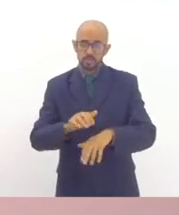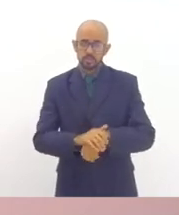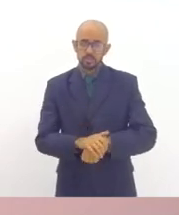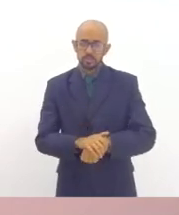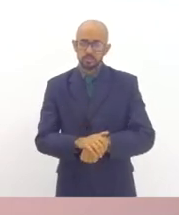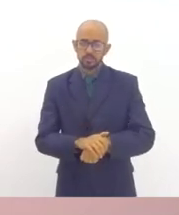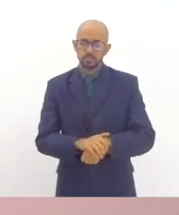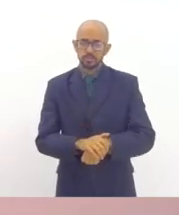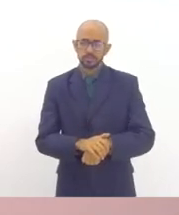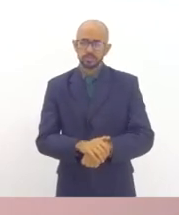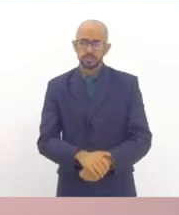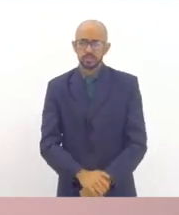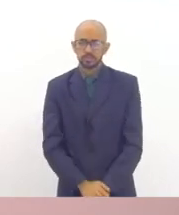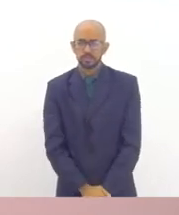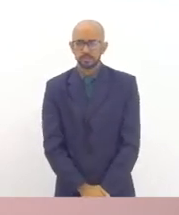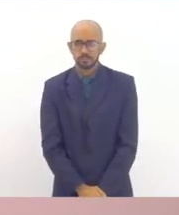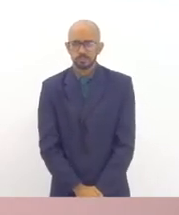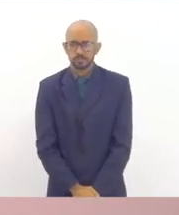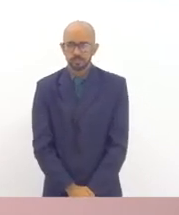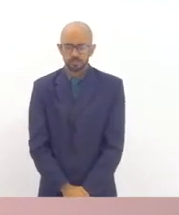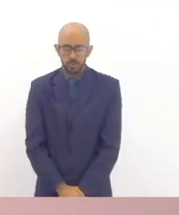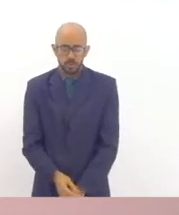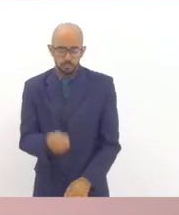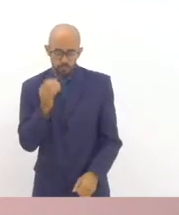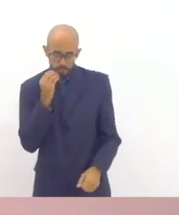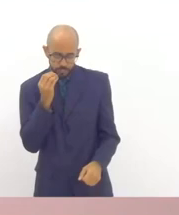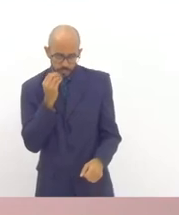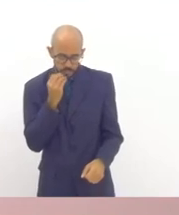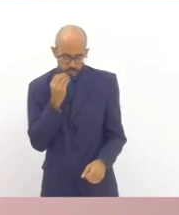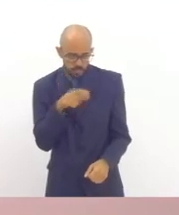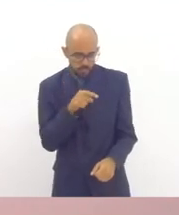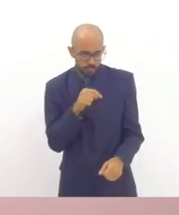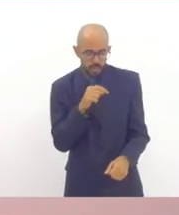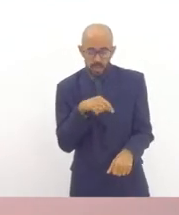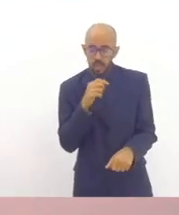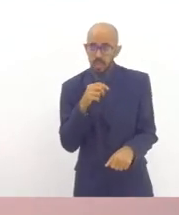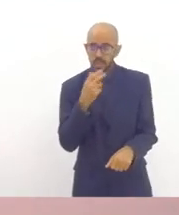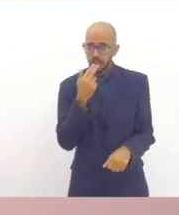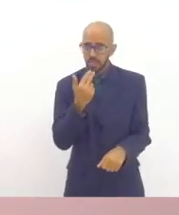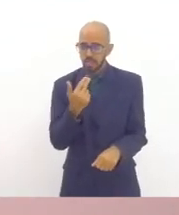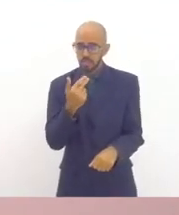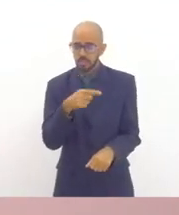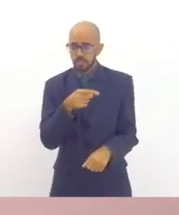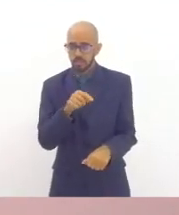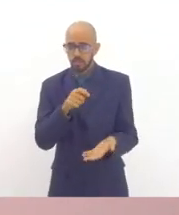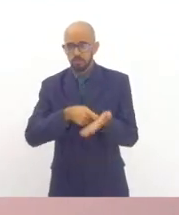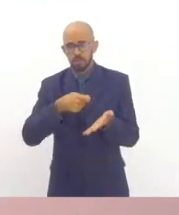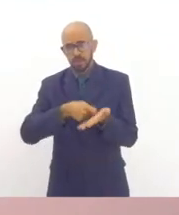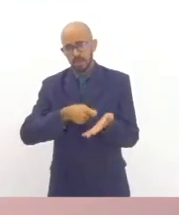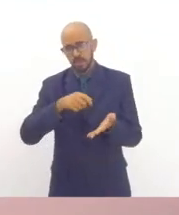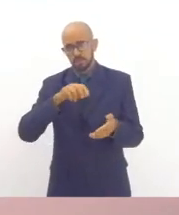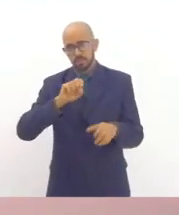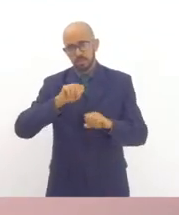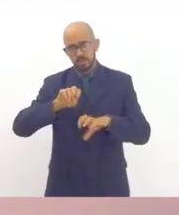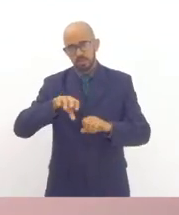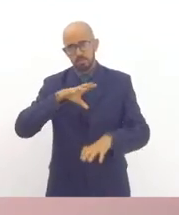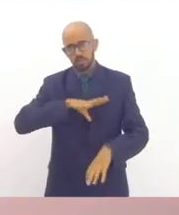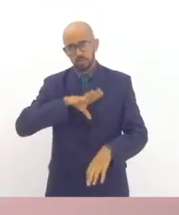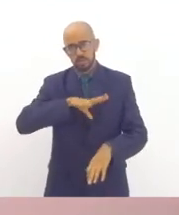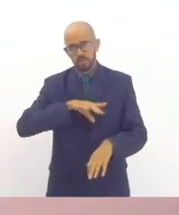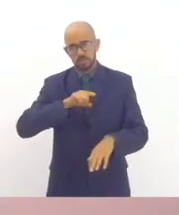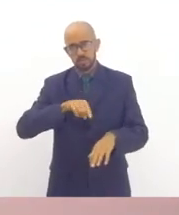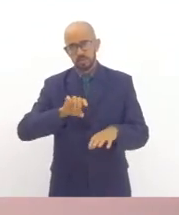de fazer o contrário, pegar professor de língua estrangeira e obrigar a dar aula de língua portuguesa. Tá? É